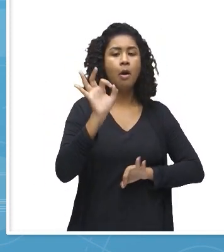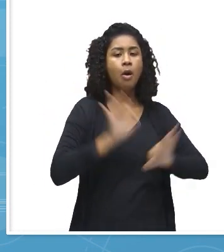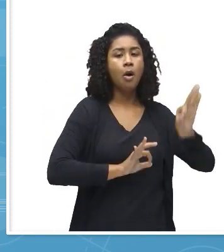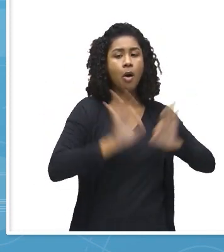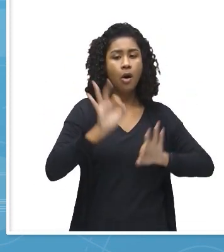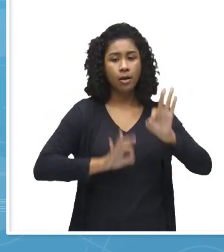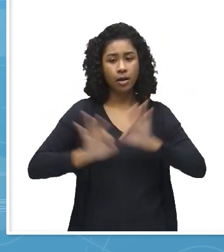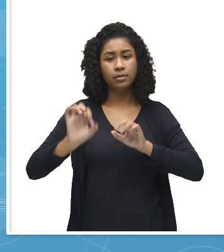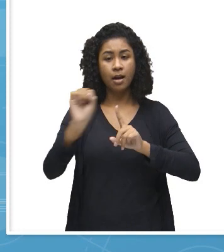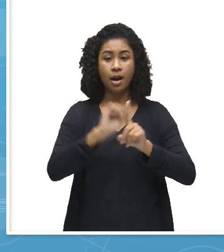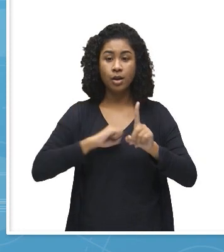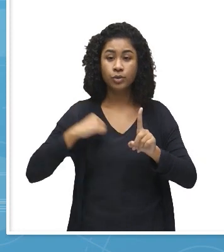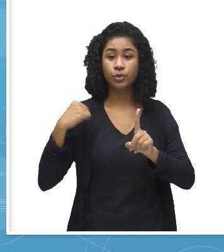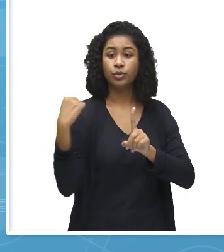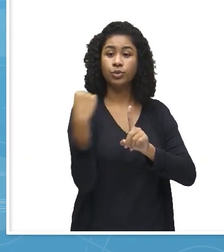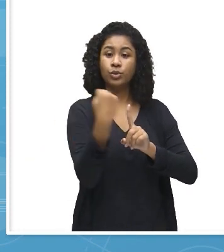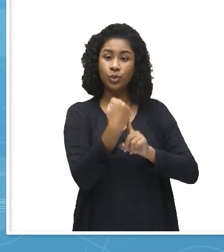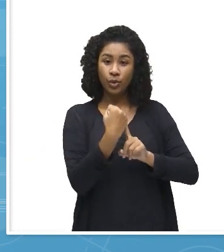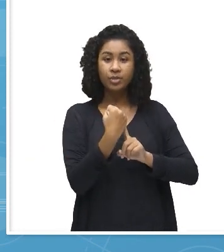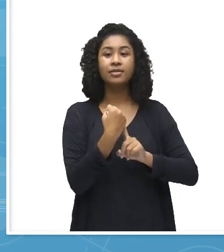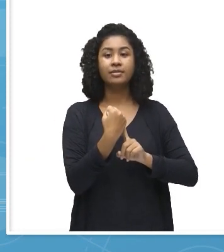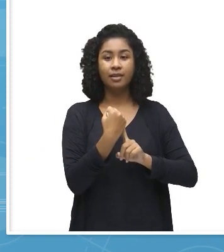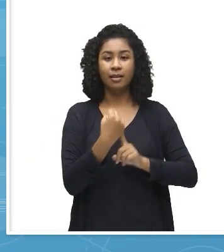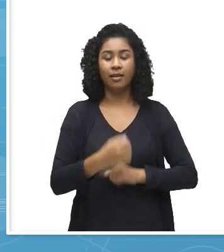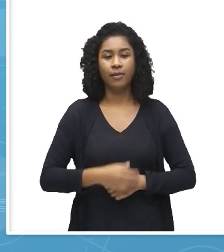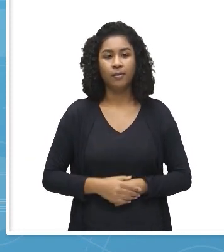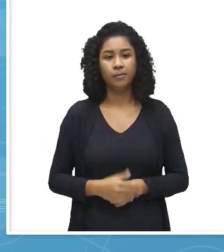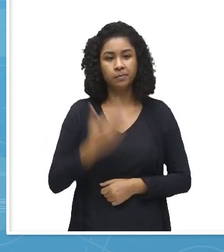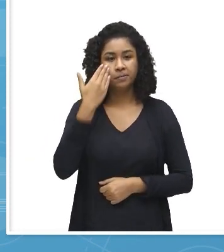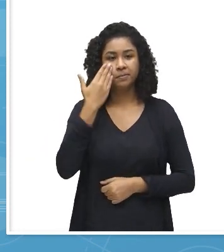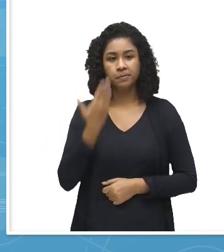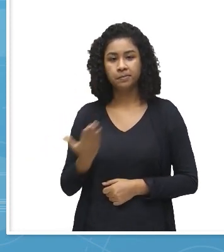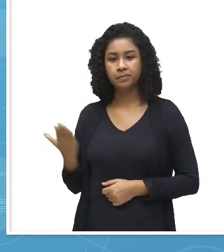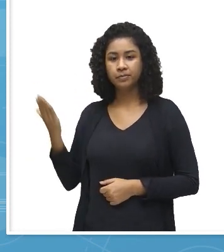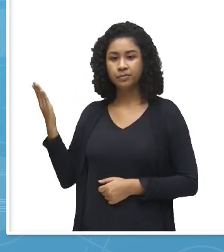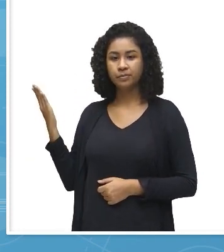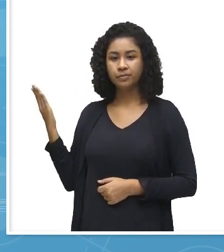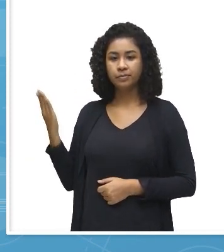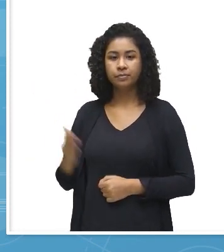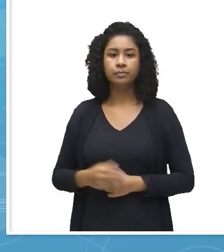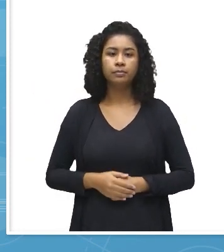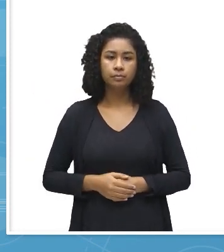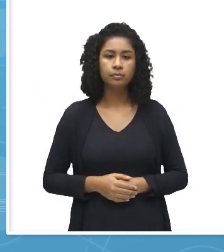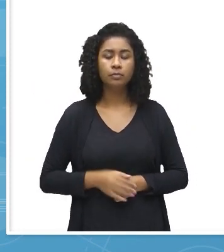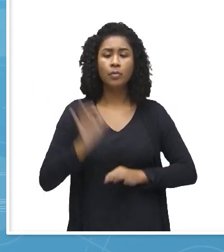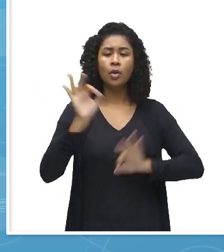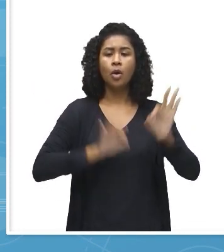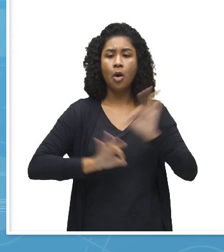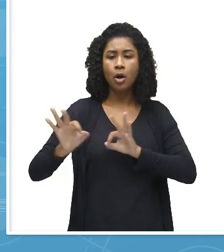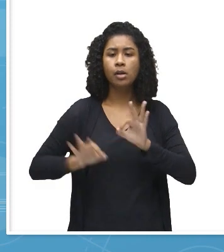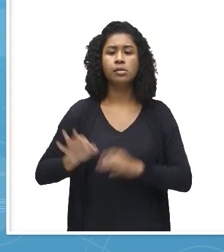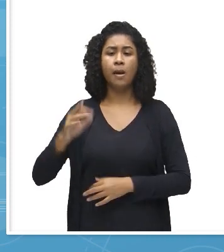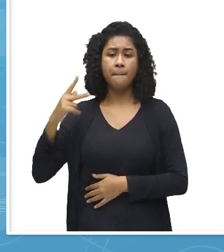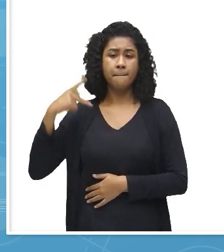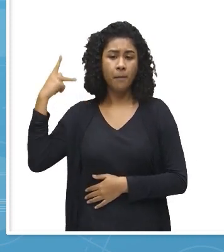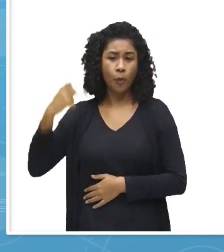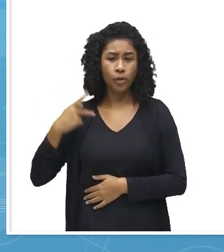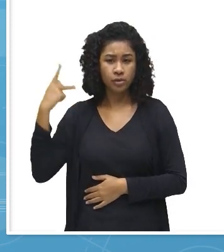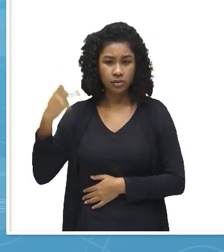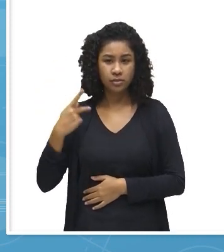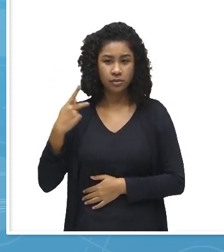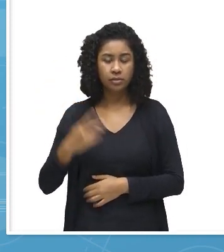organização social. Vamos lá ver social, política e